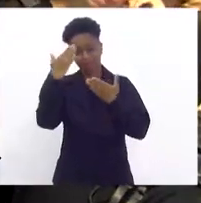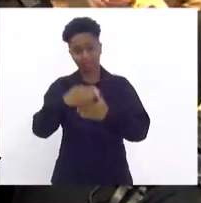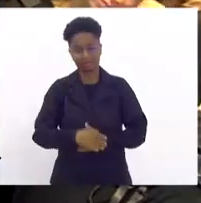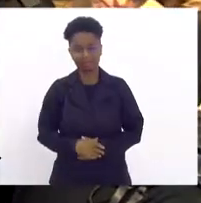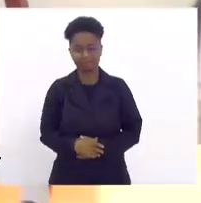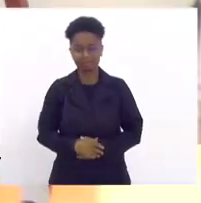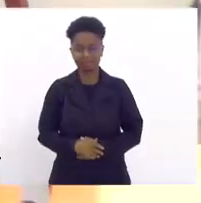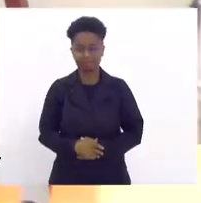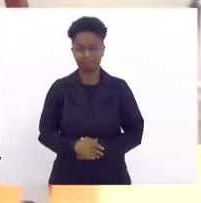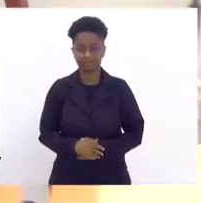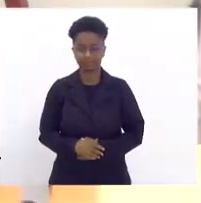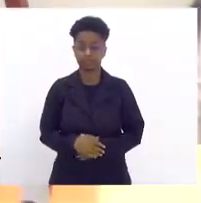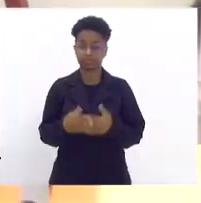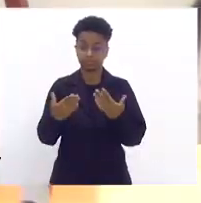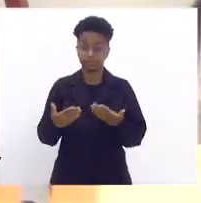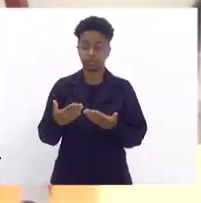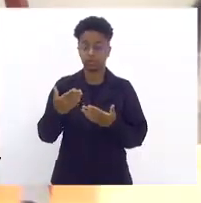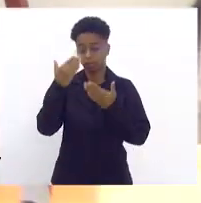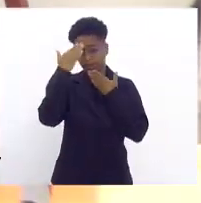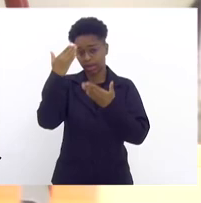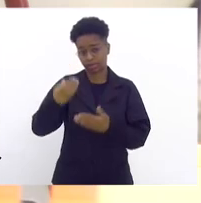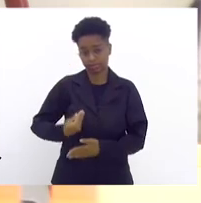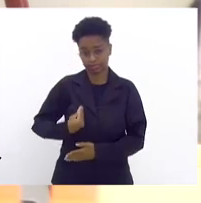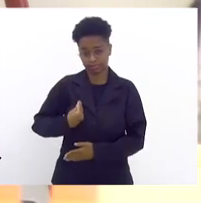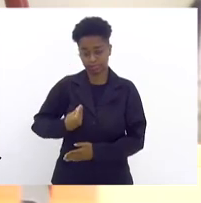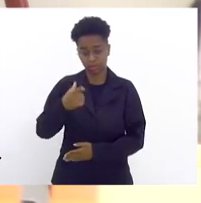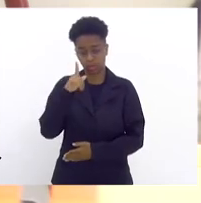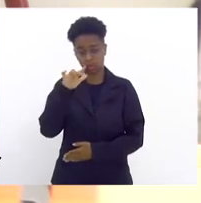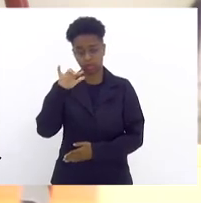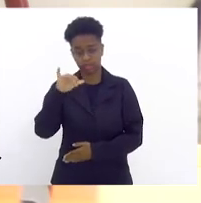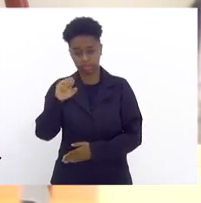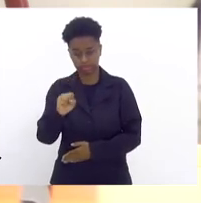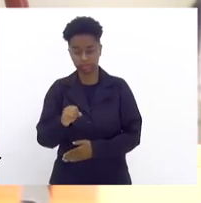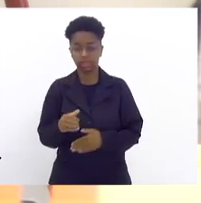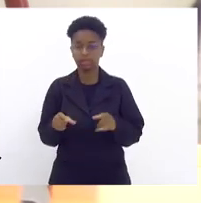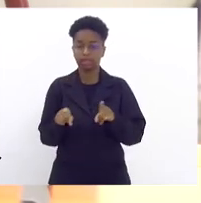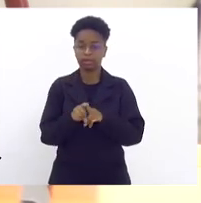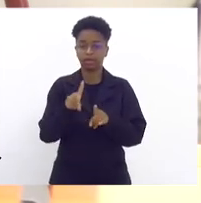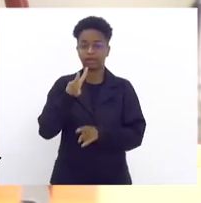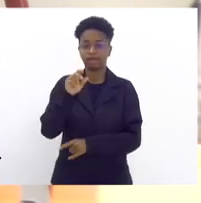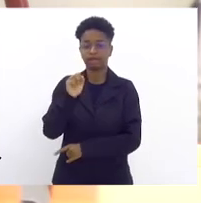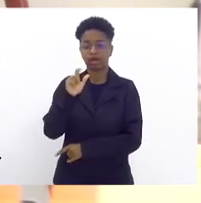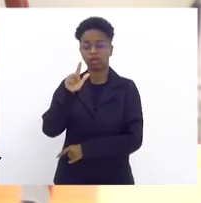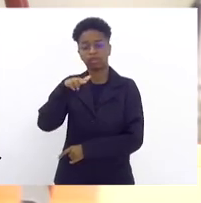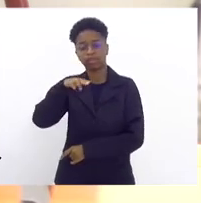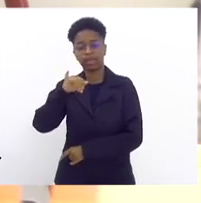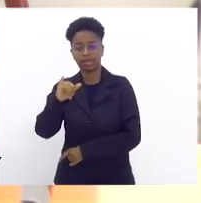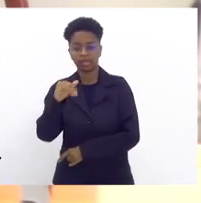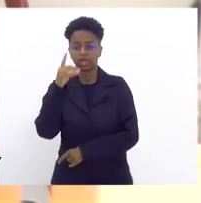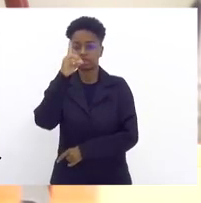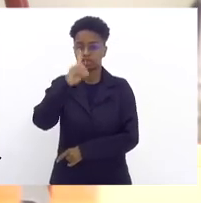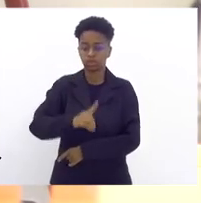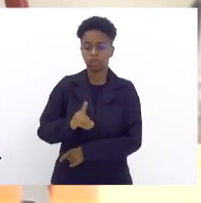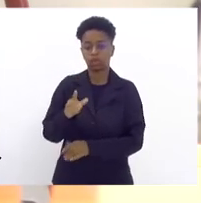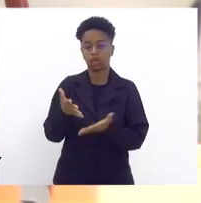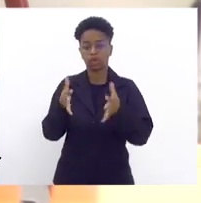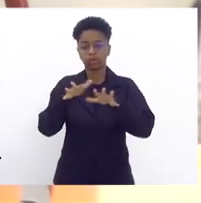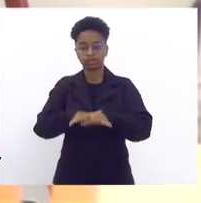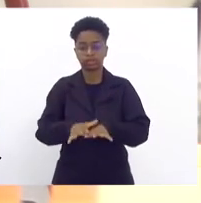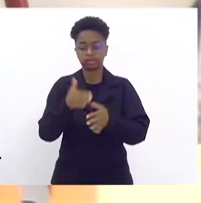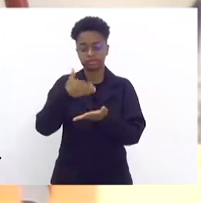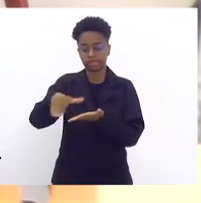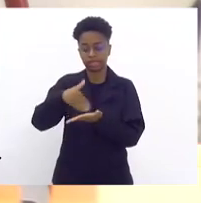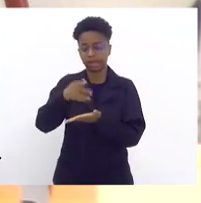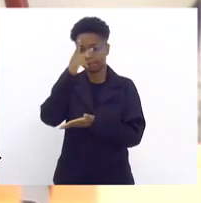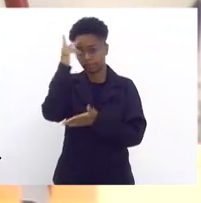então Dr Luiz pela presença Costa diretor de inclusão da subsecretaria da pessoa com deficiência